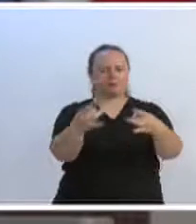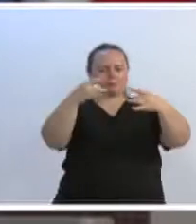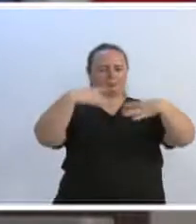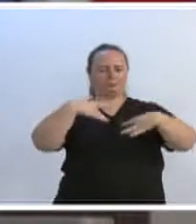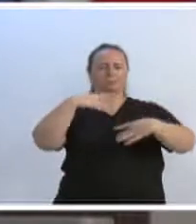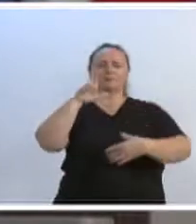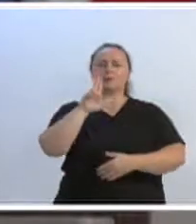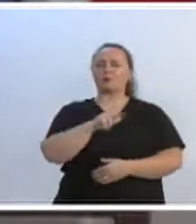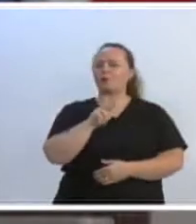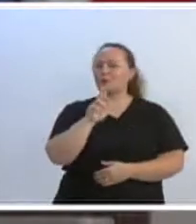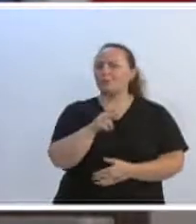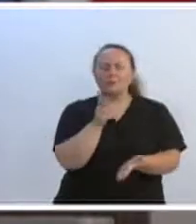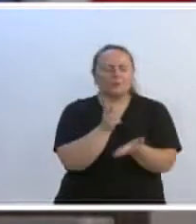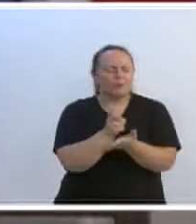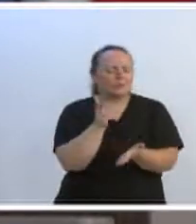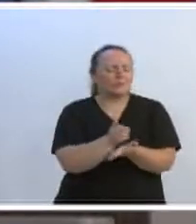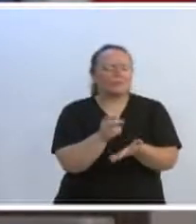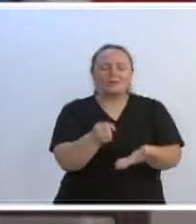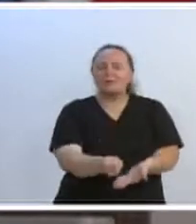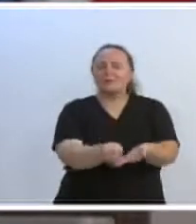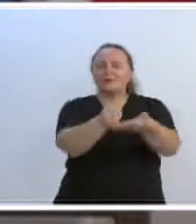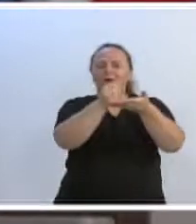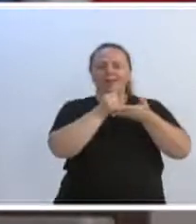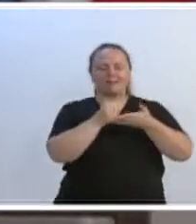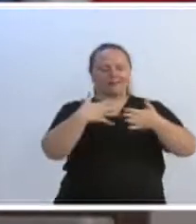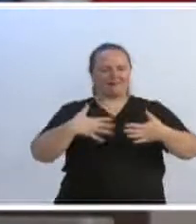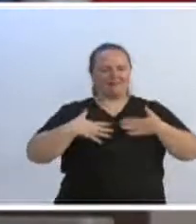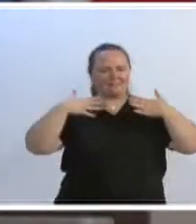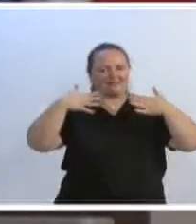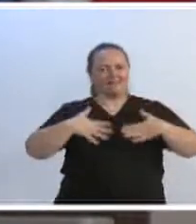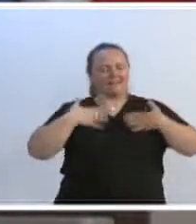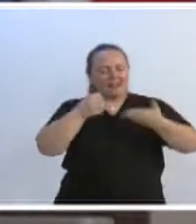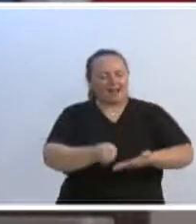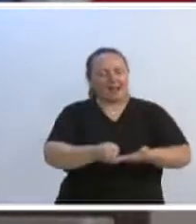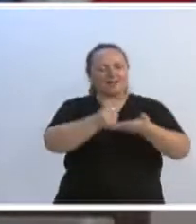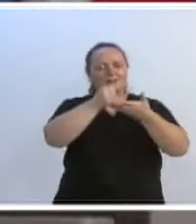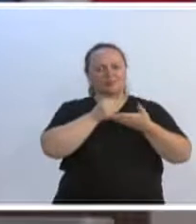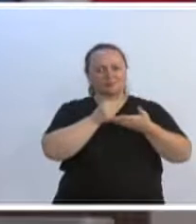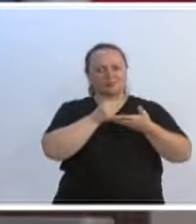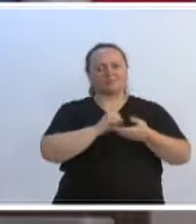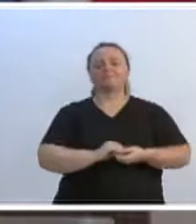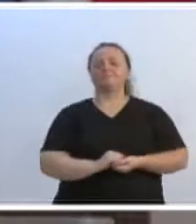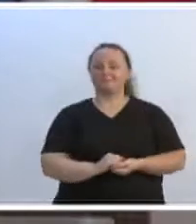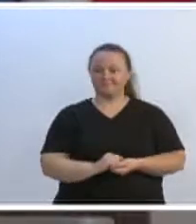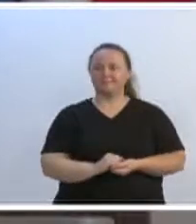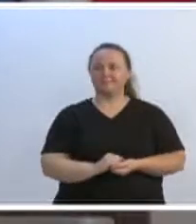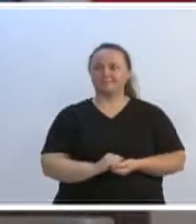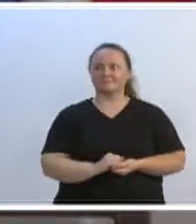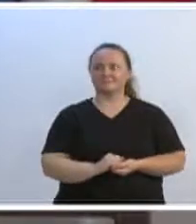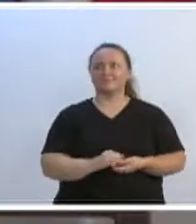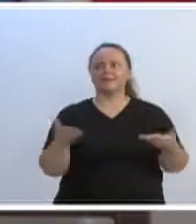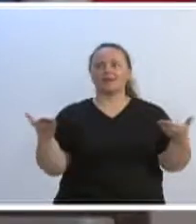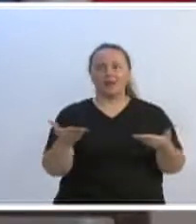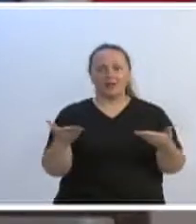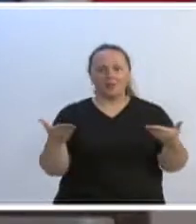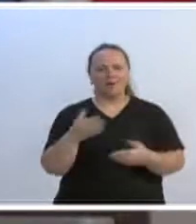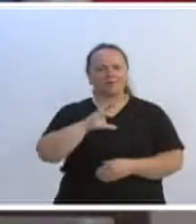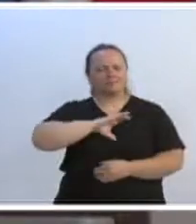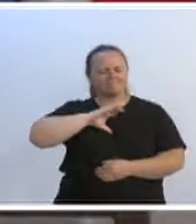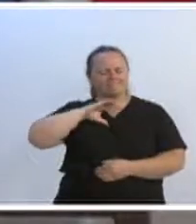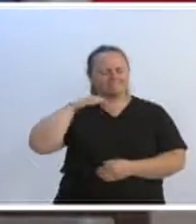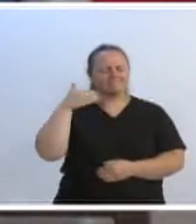de 300 artigos publicados na revista. E ele foi um dos primeiros, aliás,